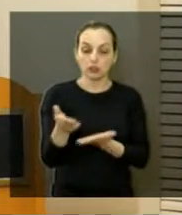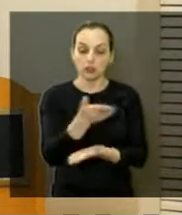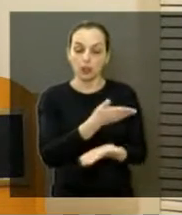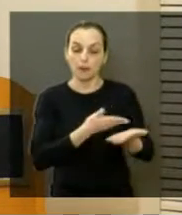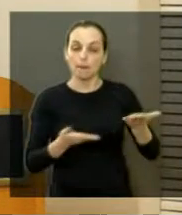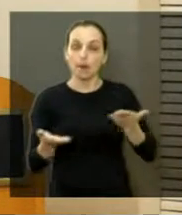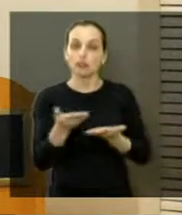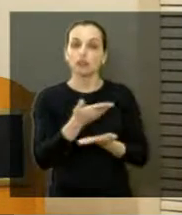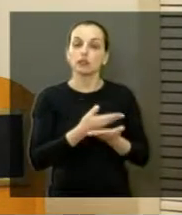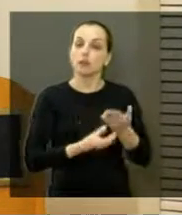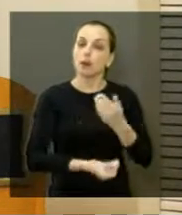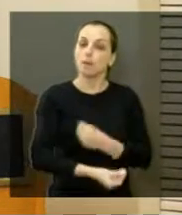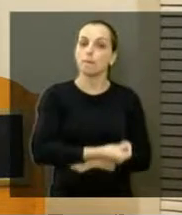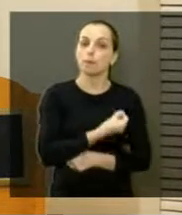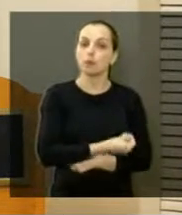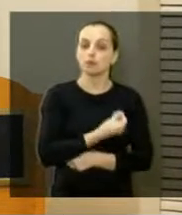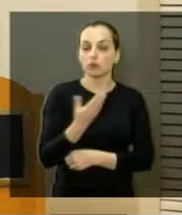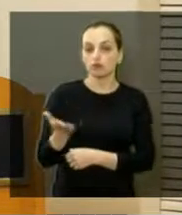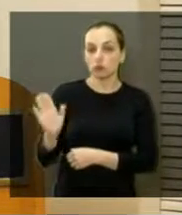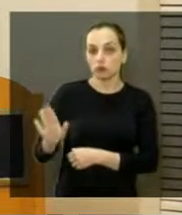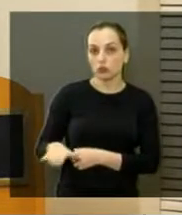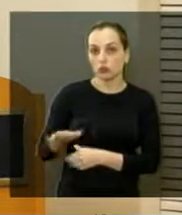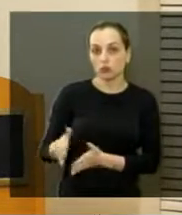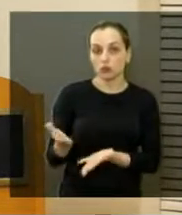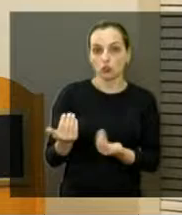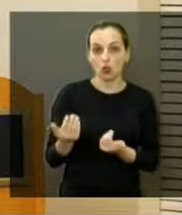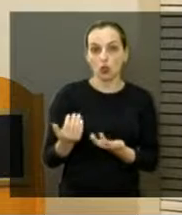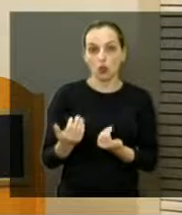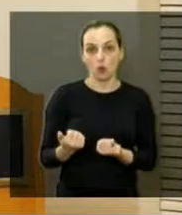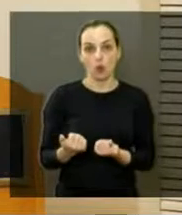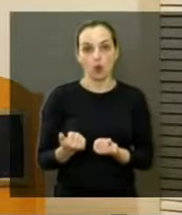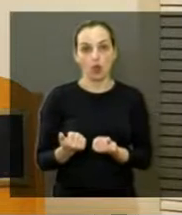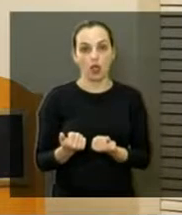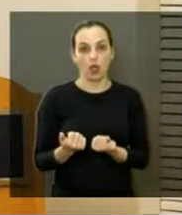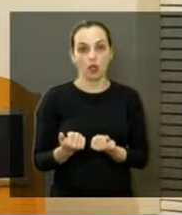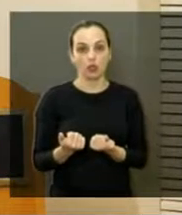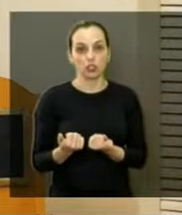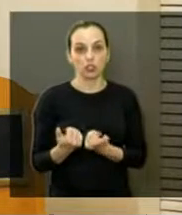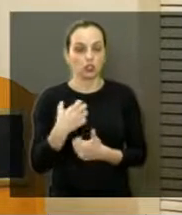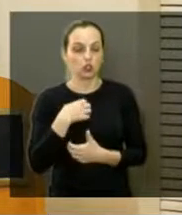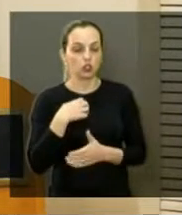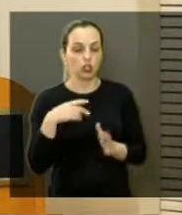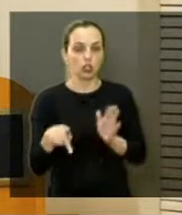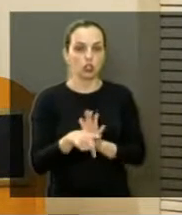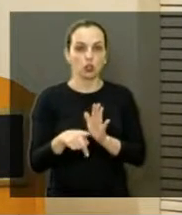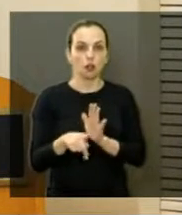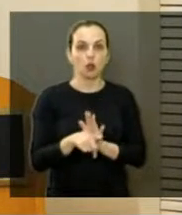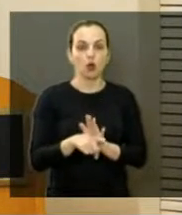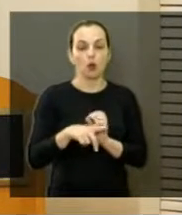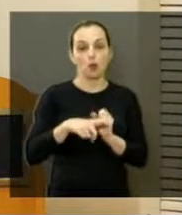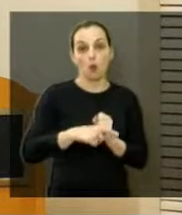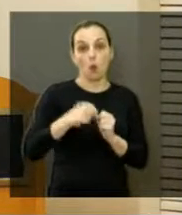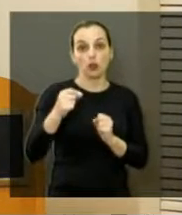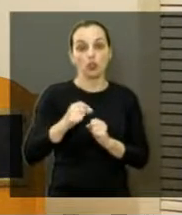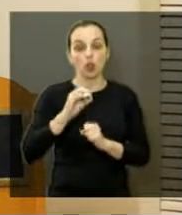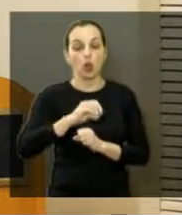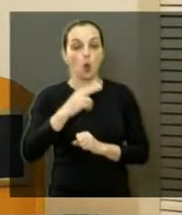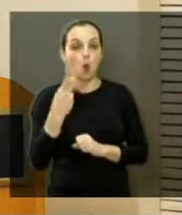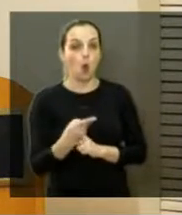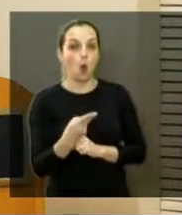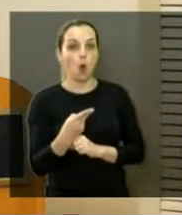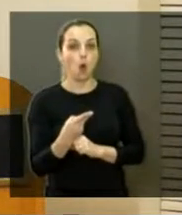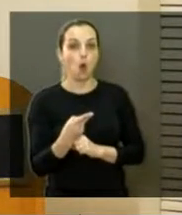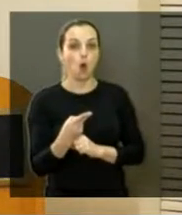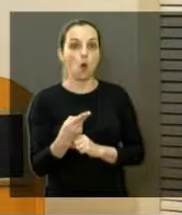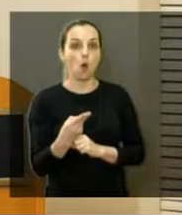a participação de criança ou adolescente nas cenas referidas no capítulo desse. Artigo, ou ainda quem, esses contracena,